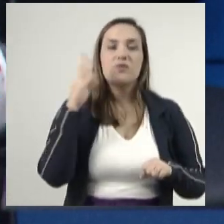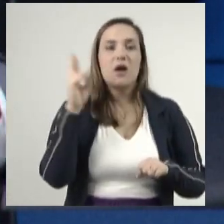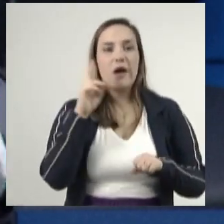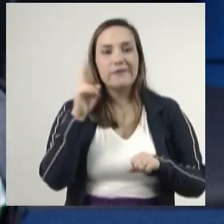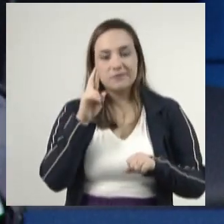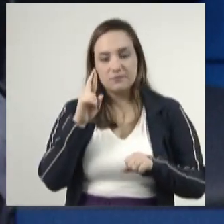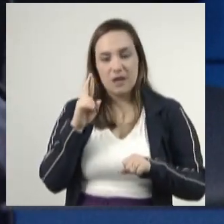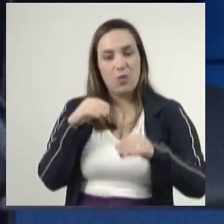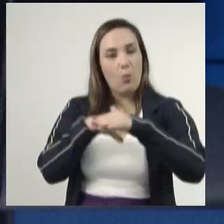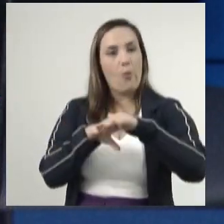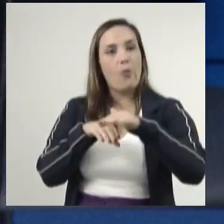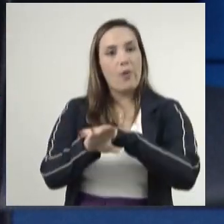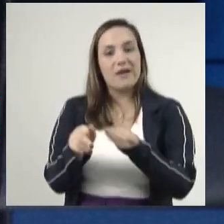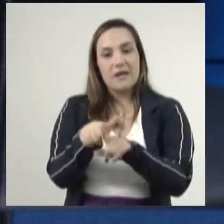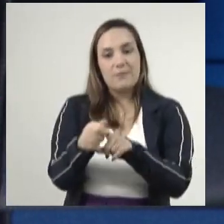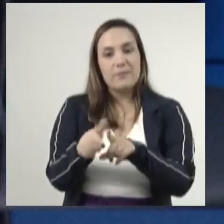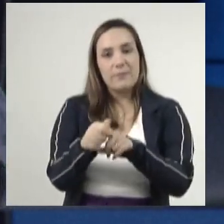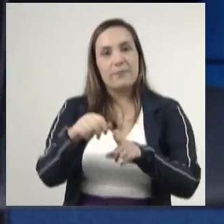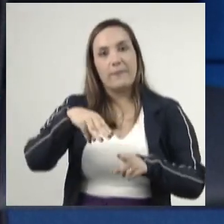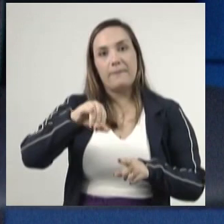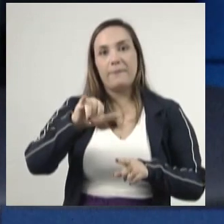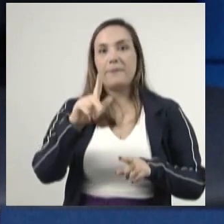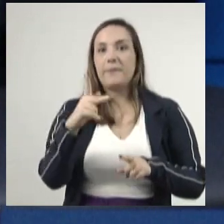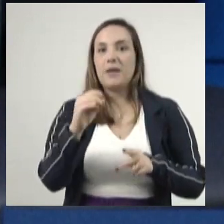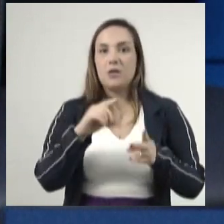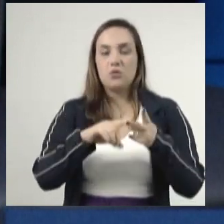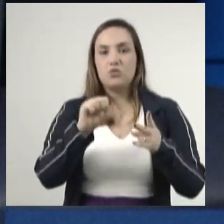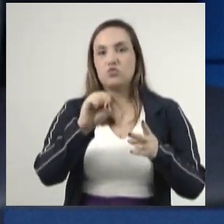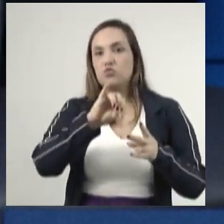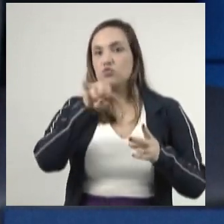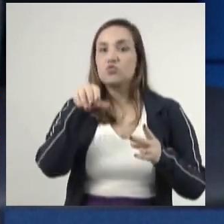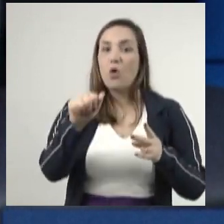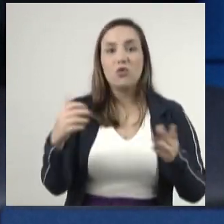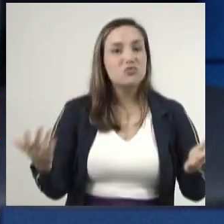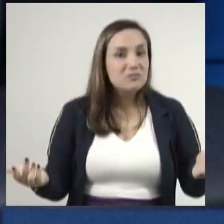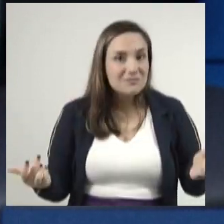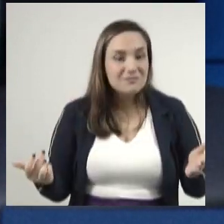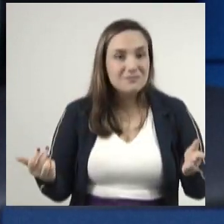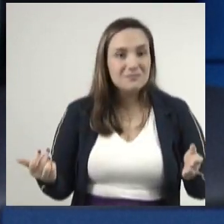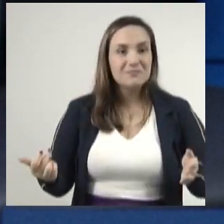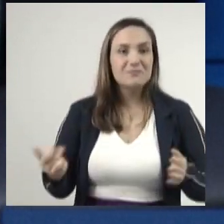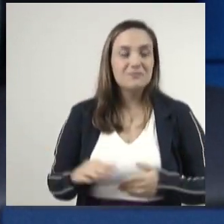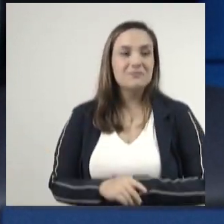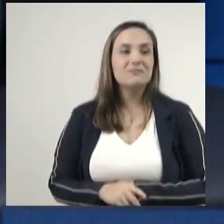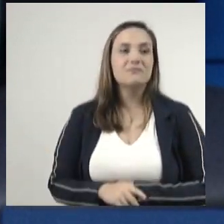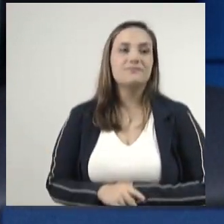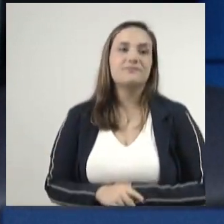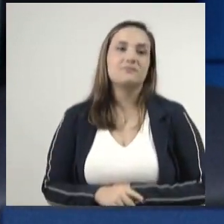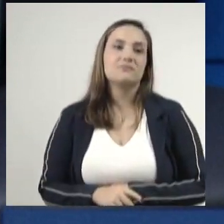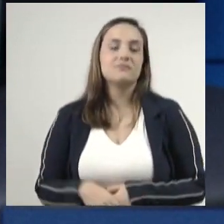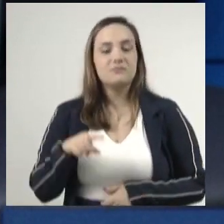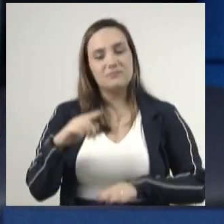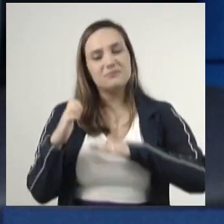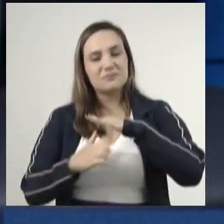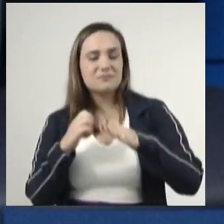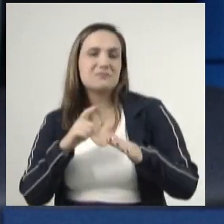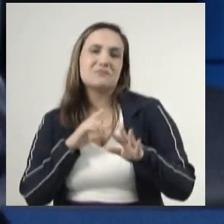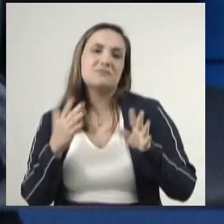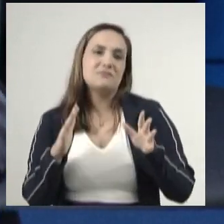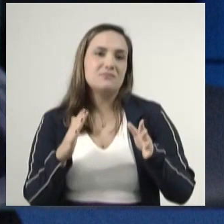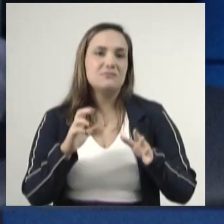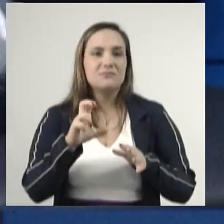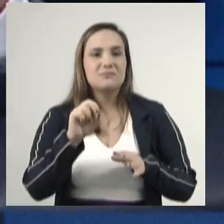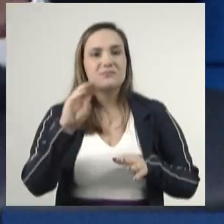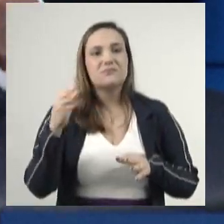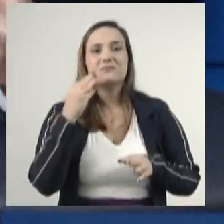no armazenamento de milho e soja. Uma empresa dessas tem, na ordem, no investimento de 50 milhões, a